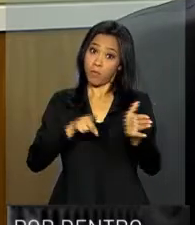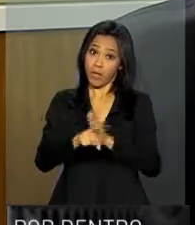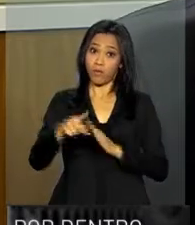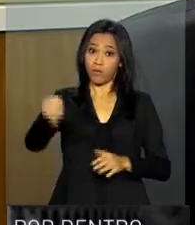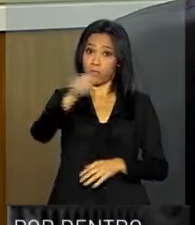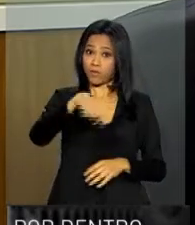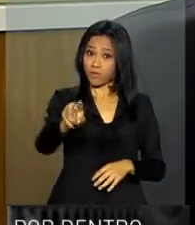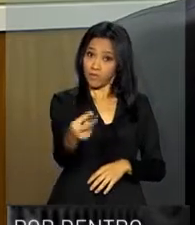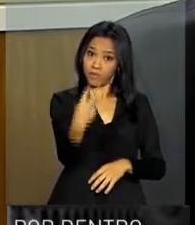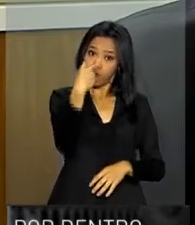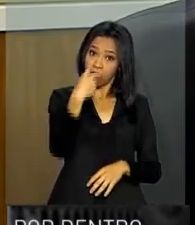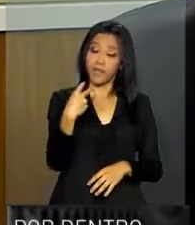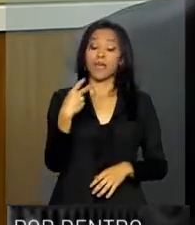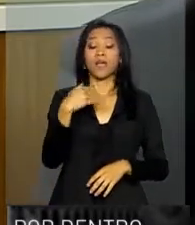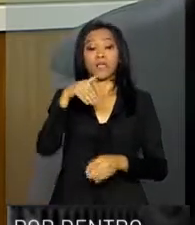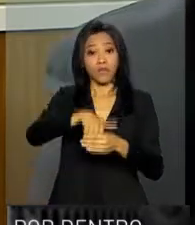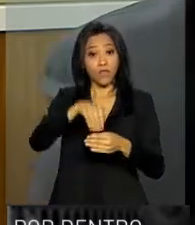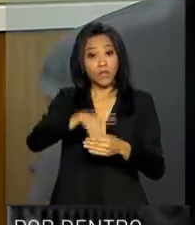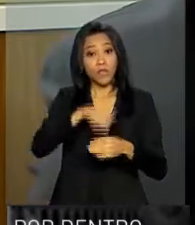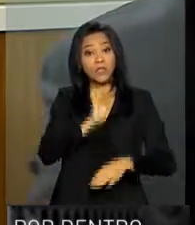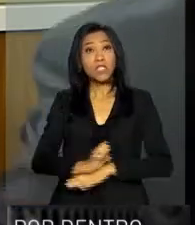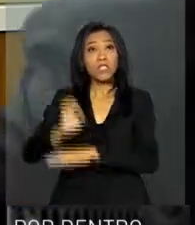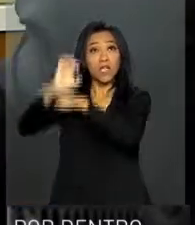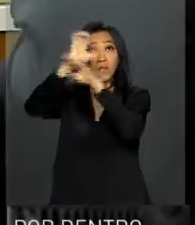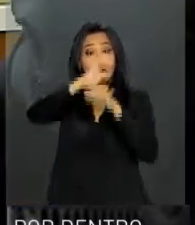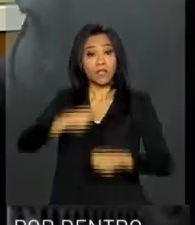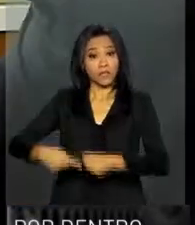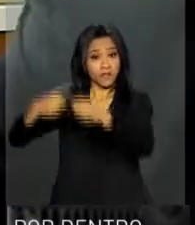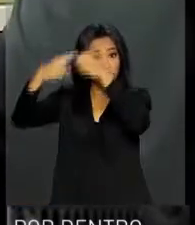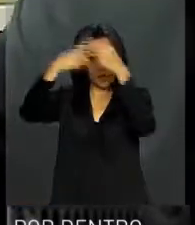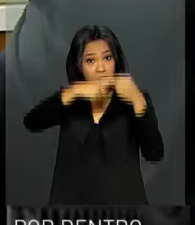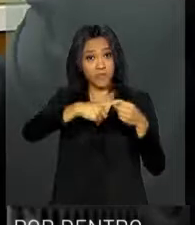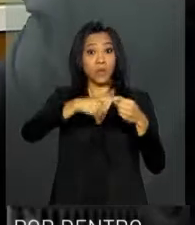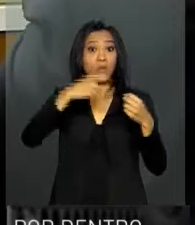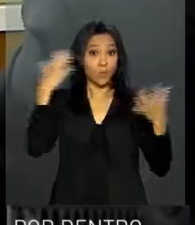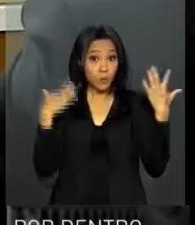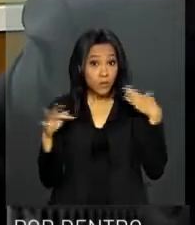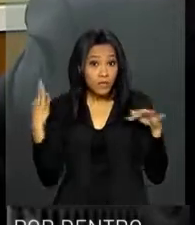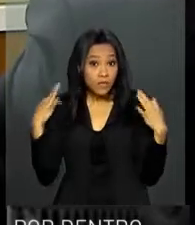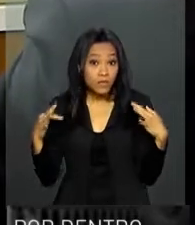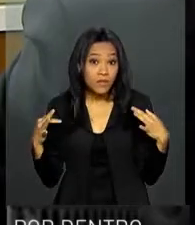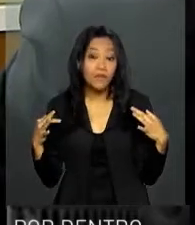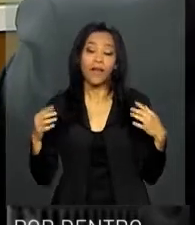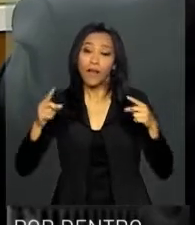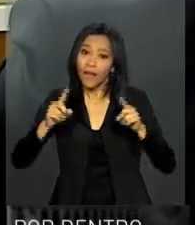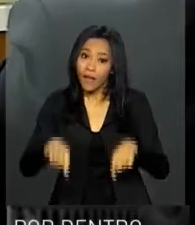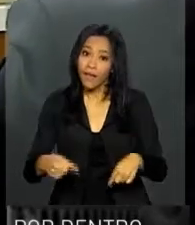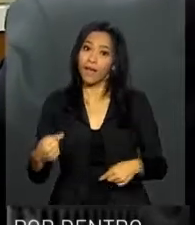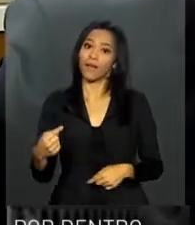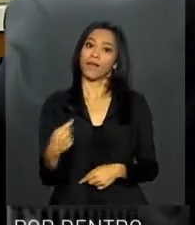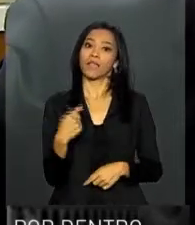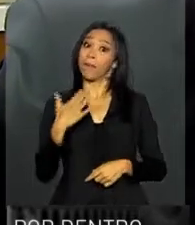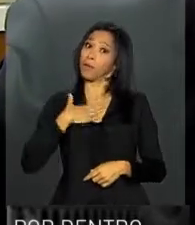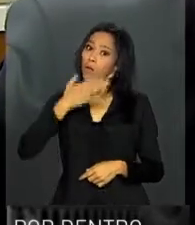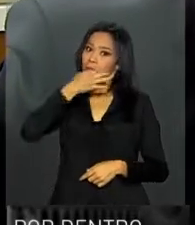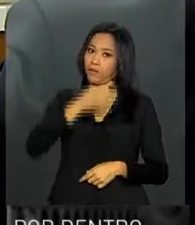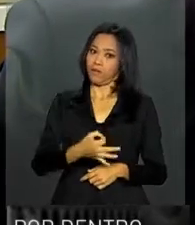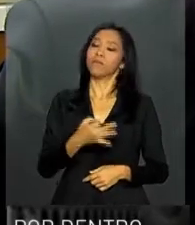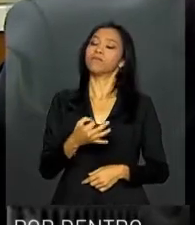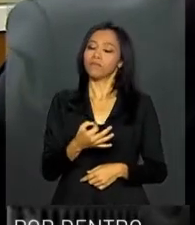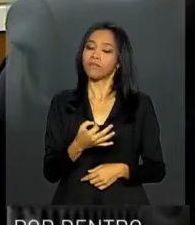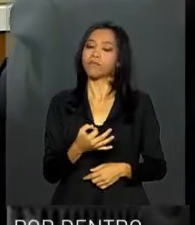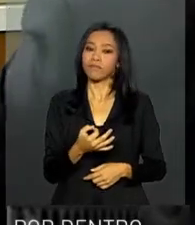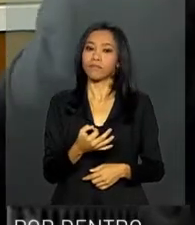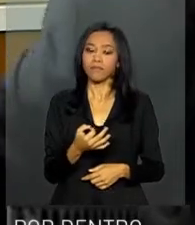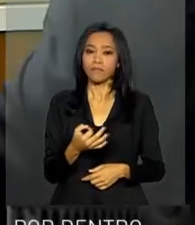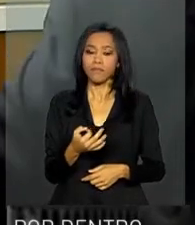municipais nas eleições estaduais e mesmo as eleições nacionais o turismo é apenas na minha opinião ainda